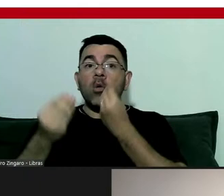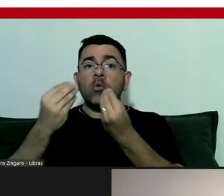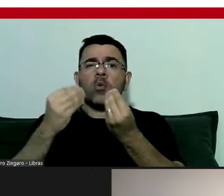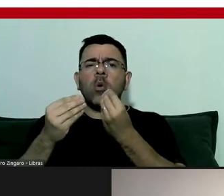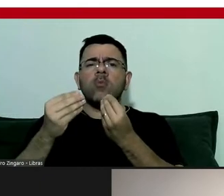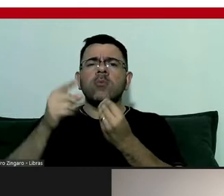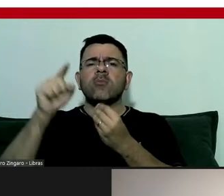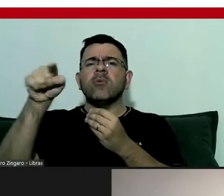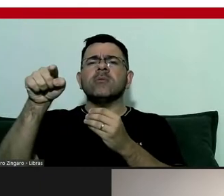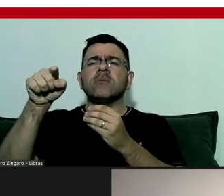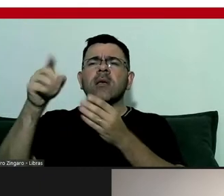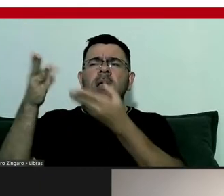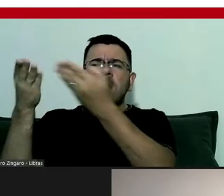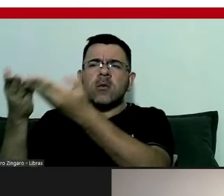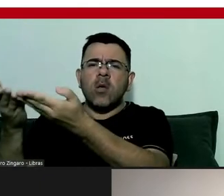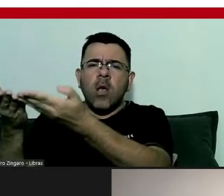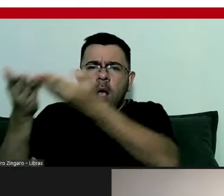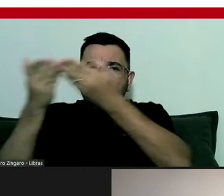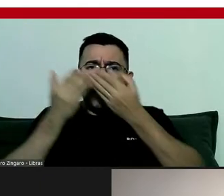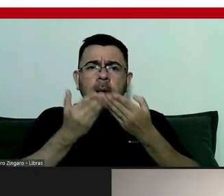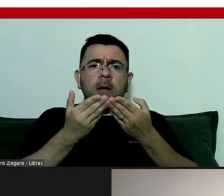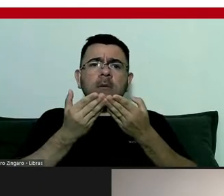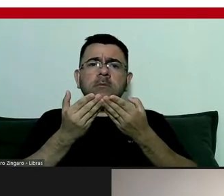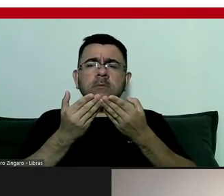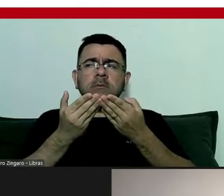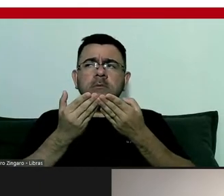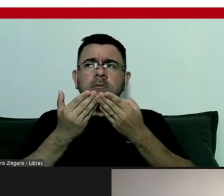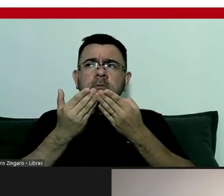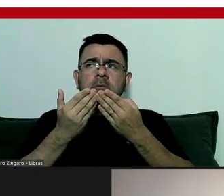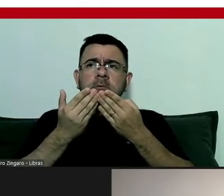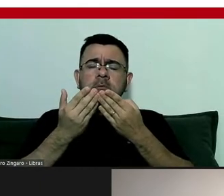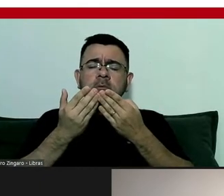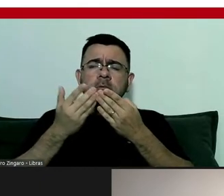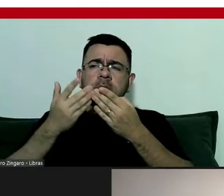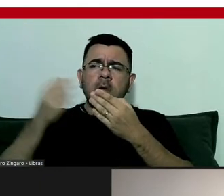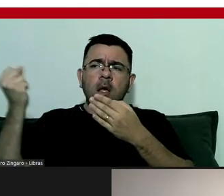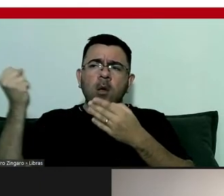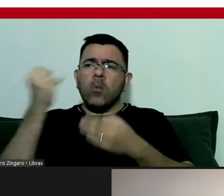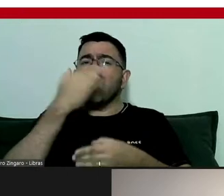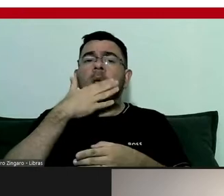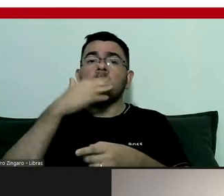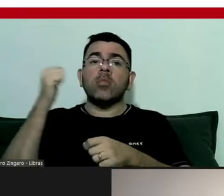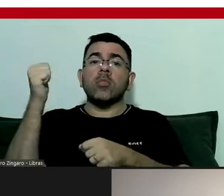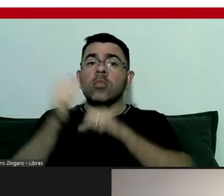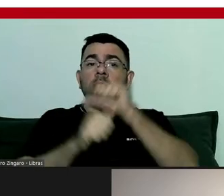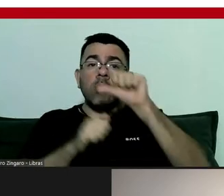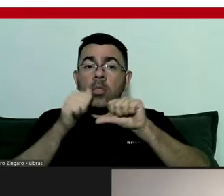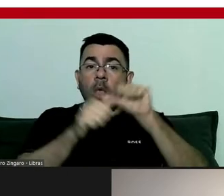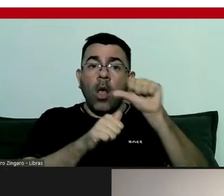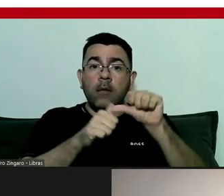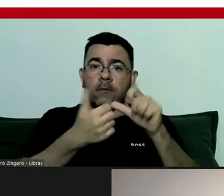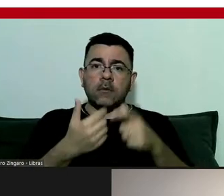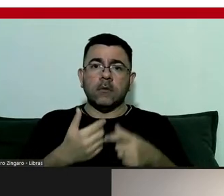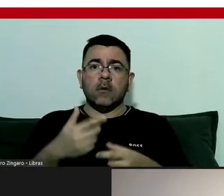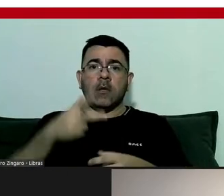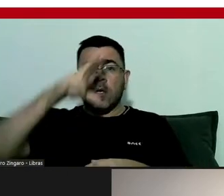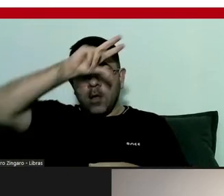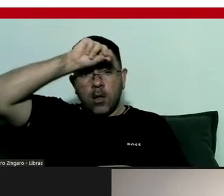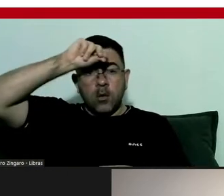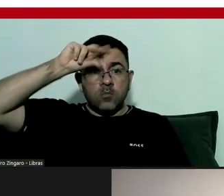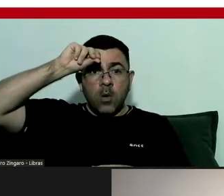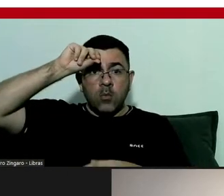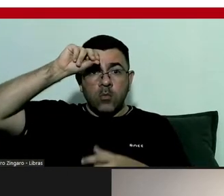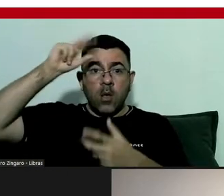processos licitatórios para aquisição de soluções abertas e como a prefeitura se torna sócia do